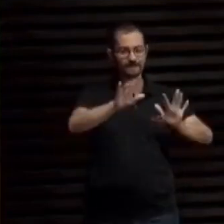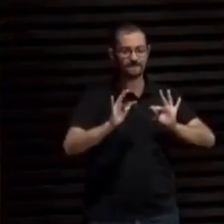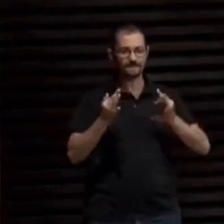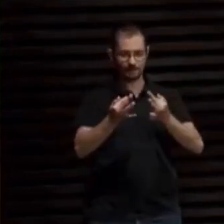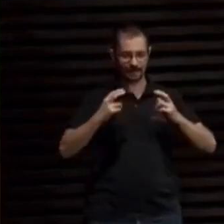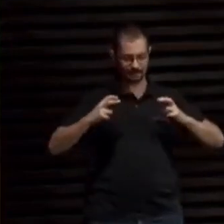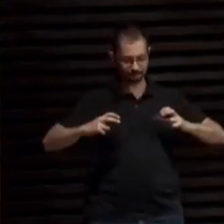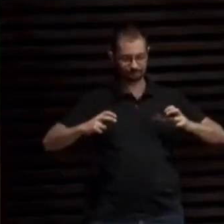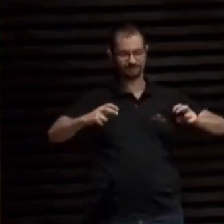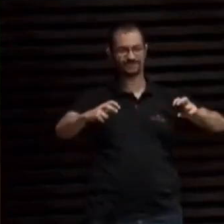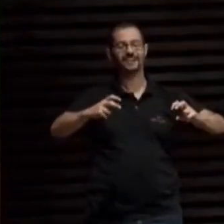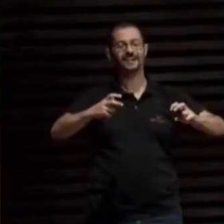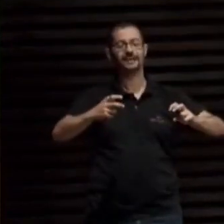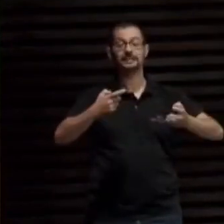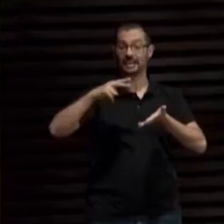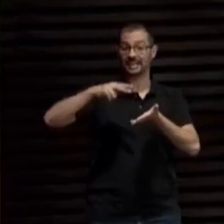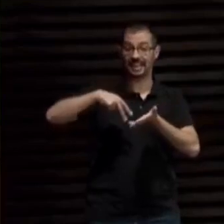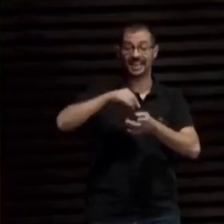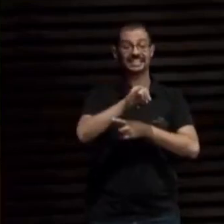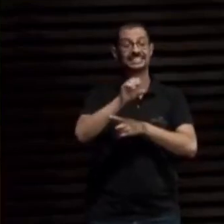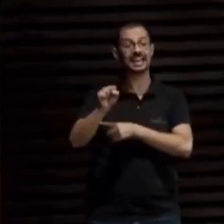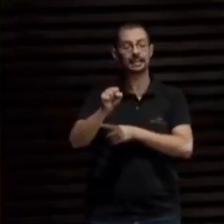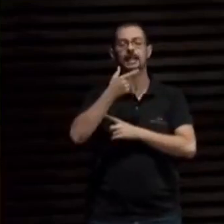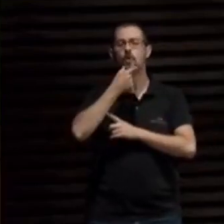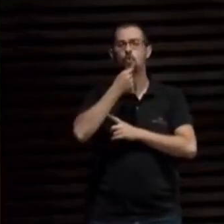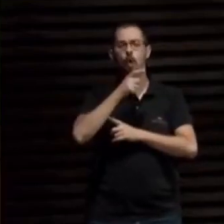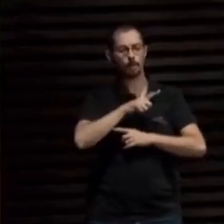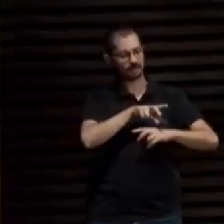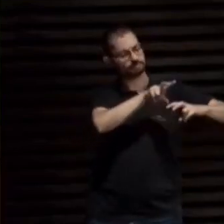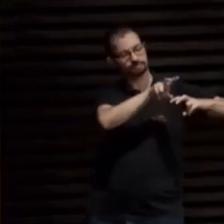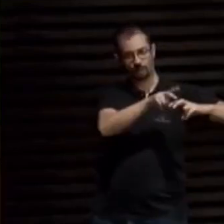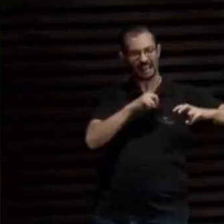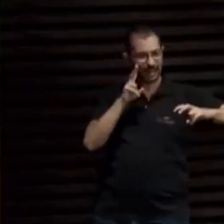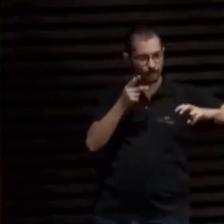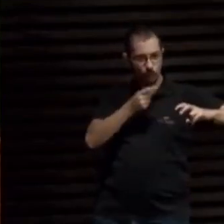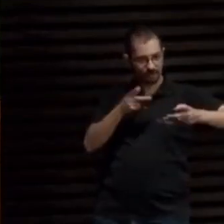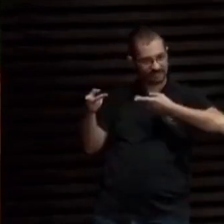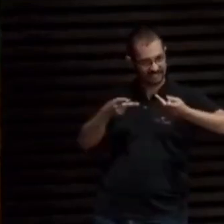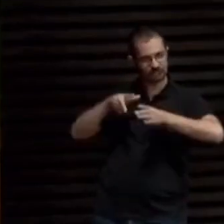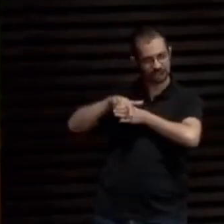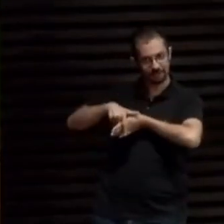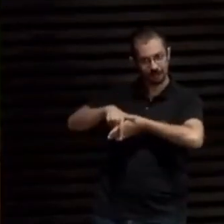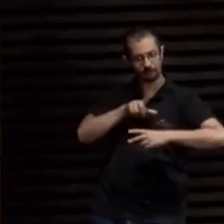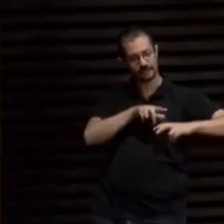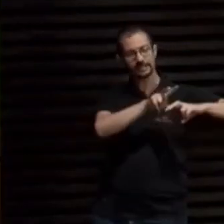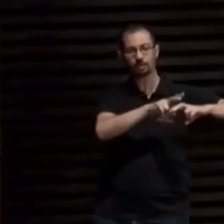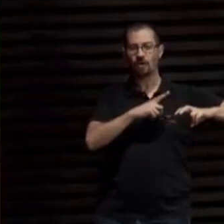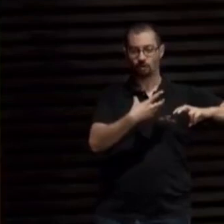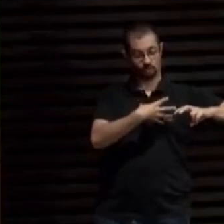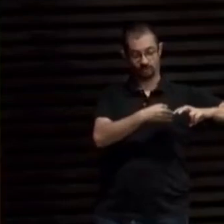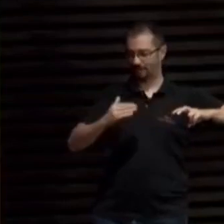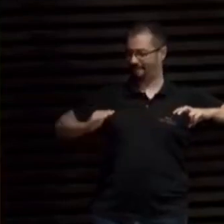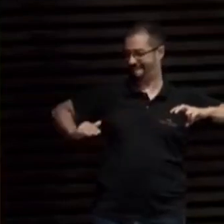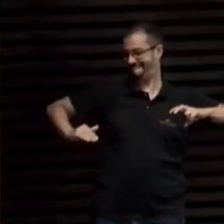e tinha que ler. Ele disse assim para o homem, sentou-se numa cabeceira, ele sentou na outra, toda a meninada na mesa,